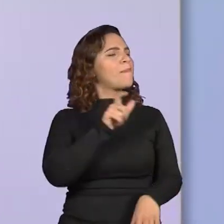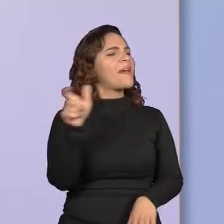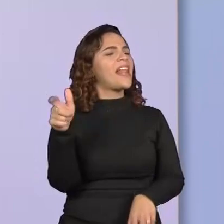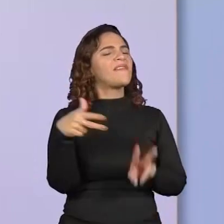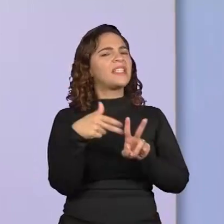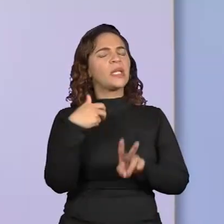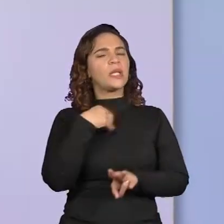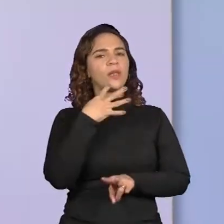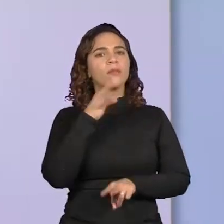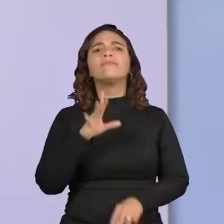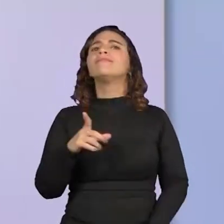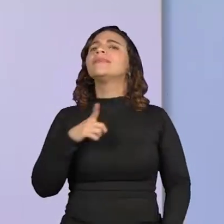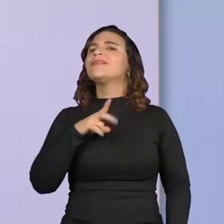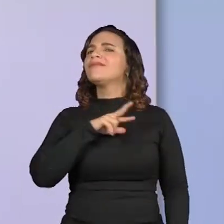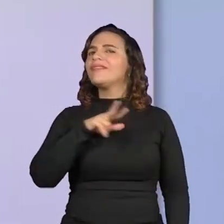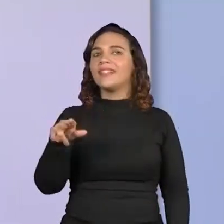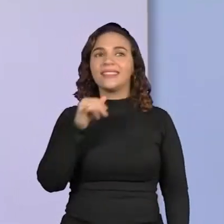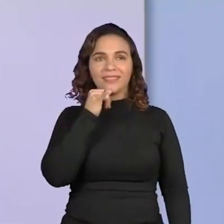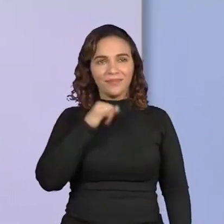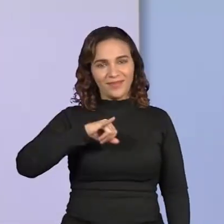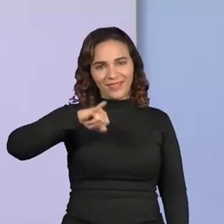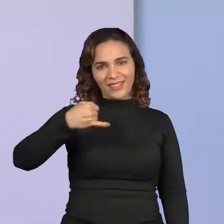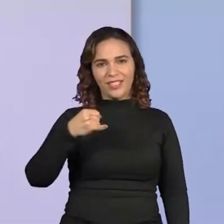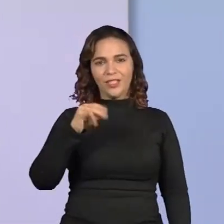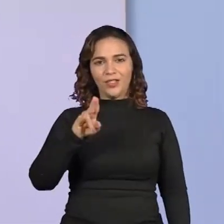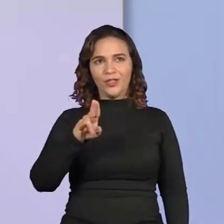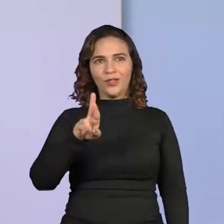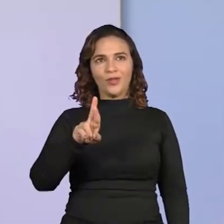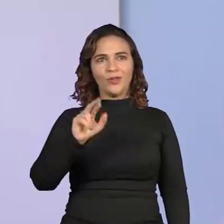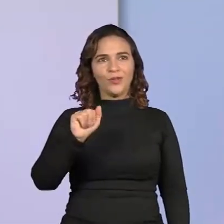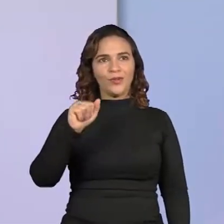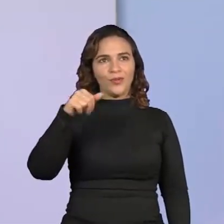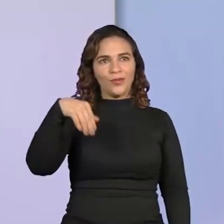algumas. Jurandir, eu já destaquei o Jurandir, gente, porque é o